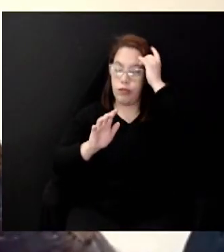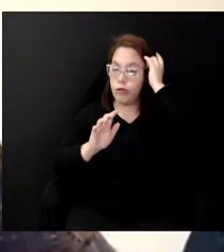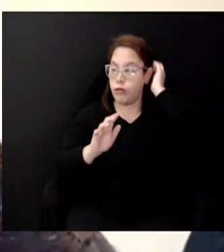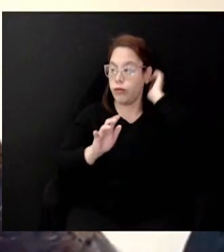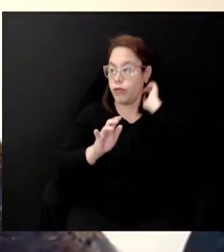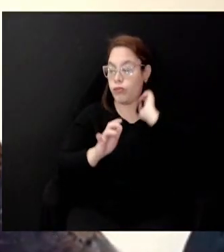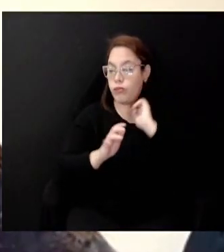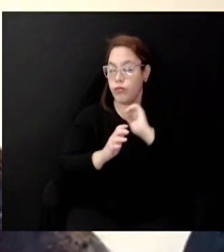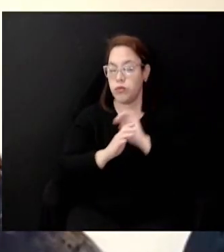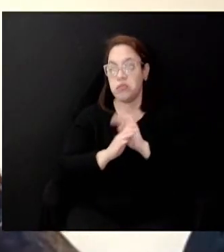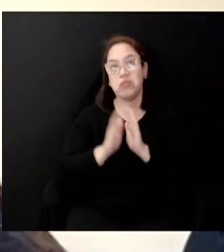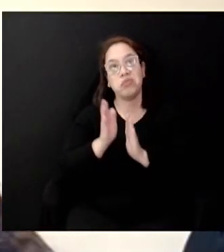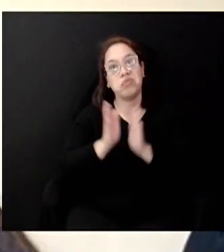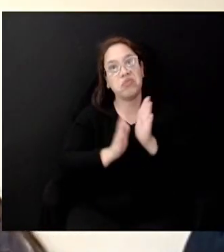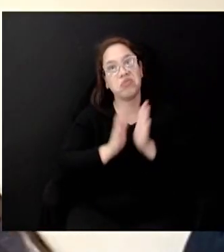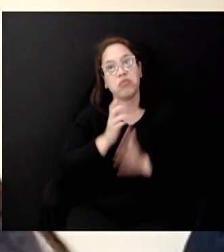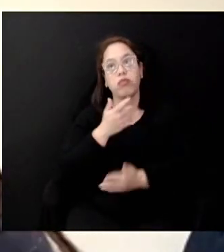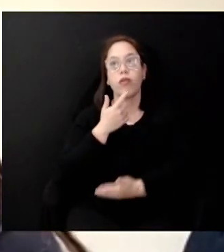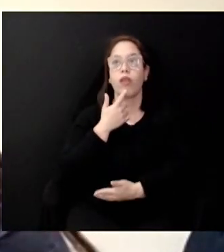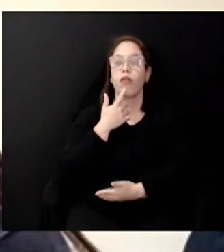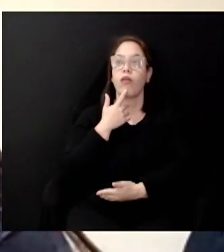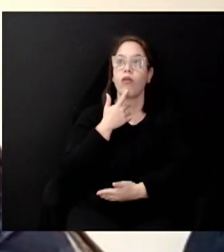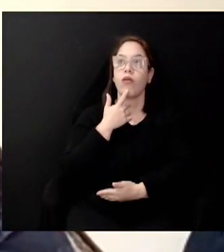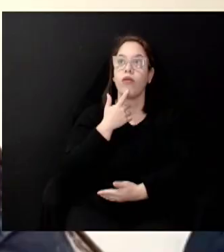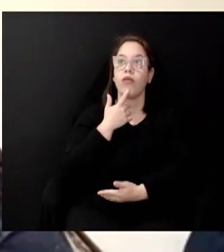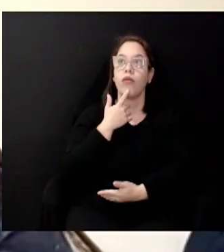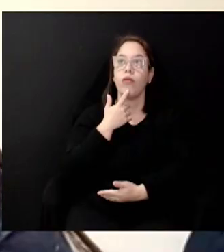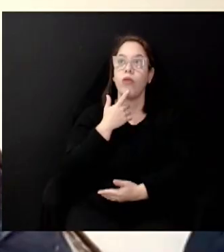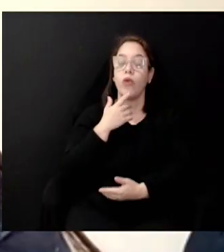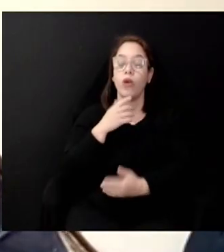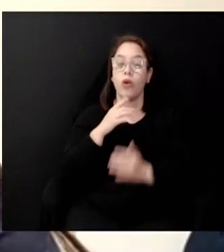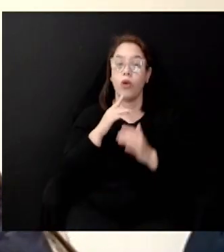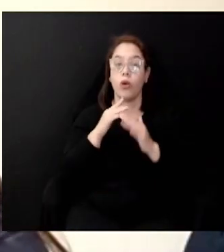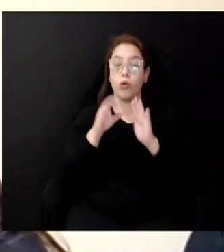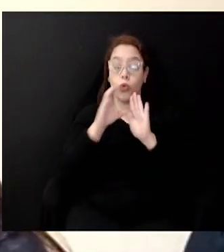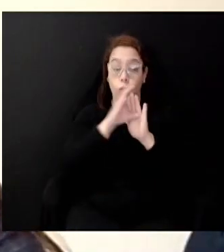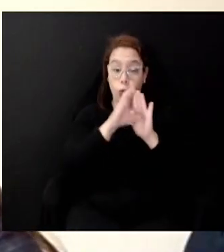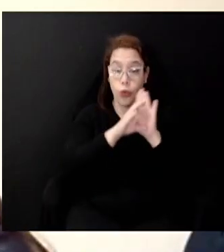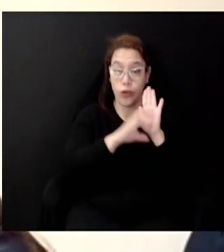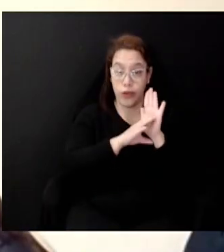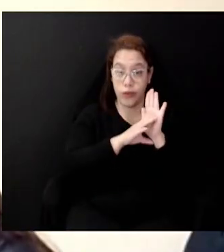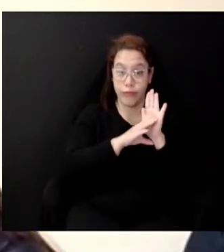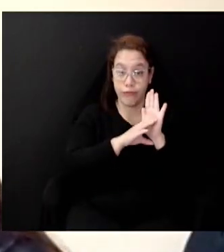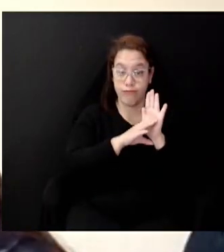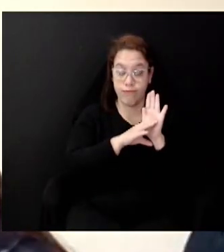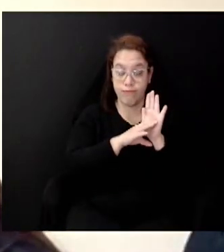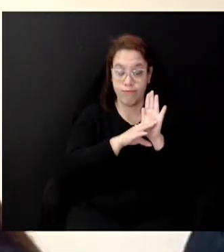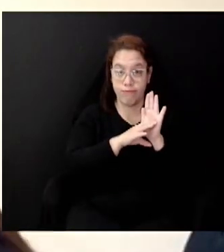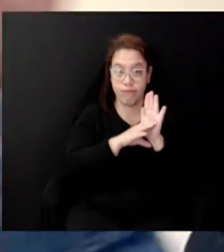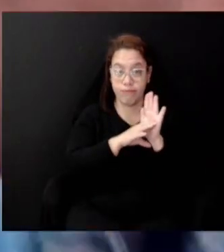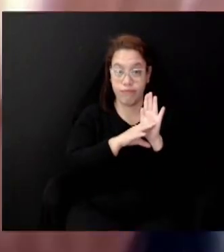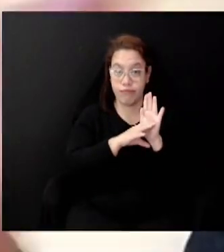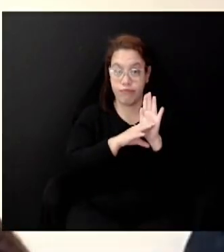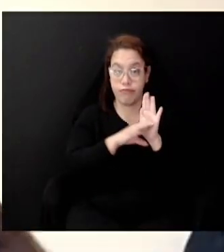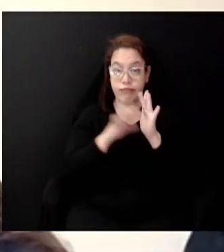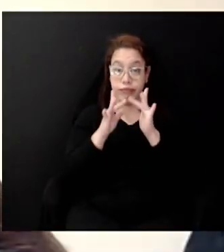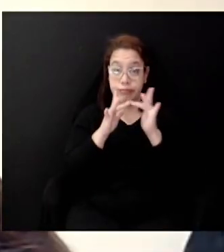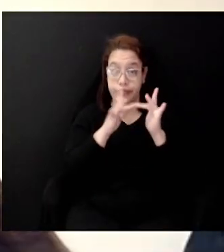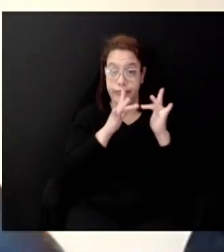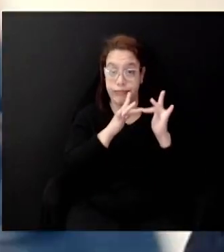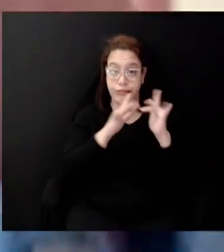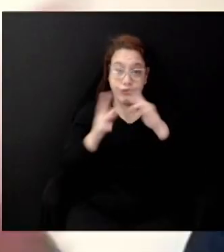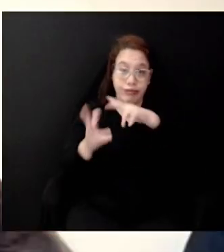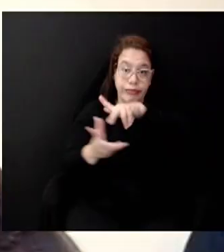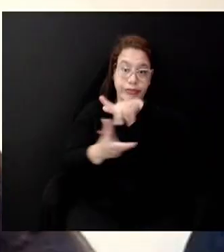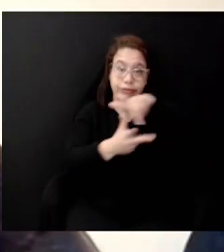acessa esse tipo de conteúdo, né. A gente tem contato com um mundo que é